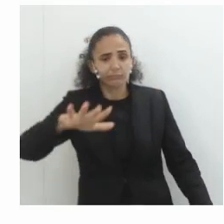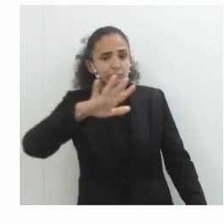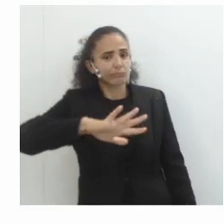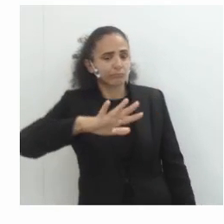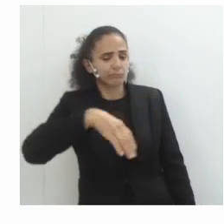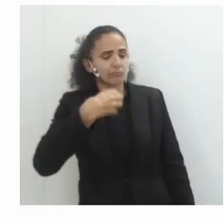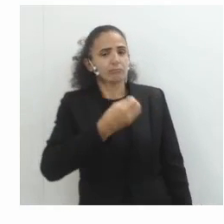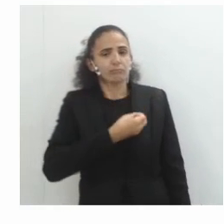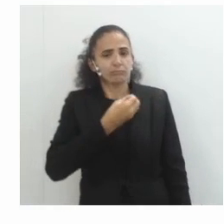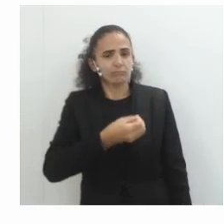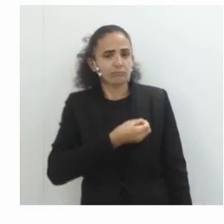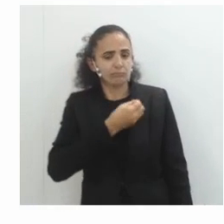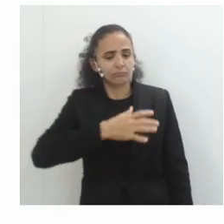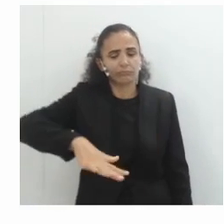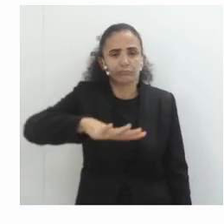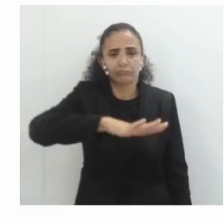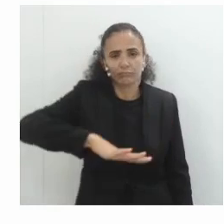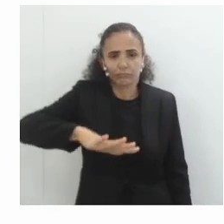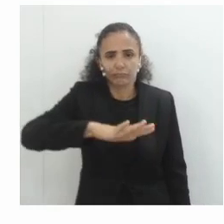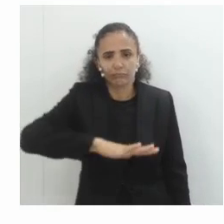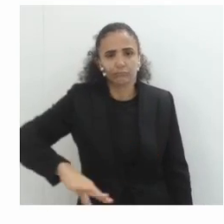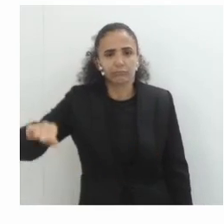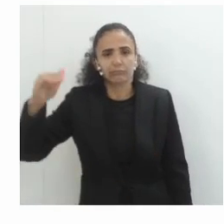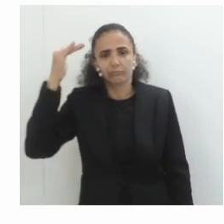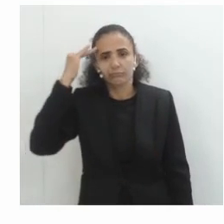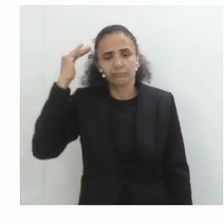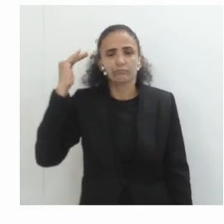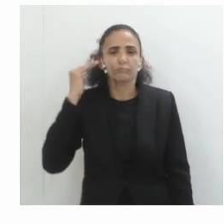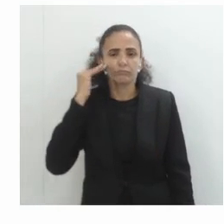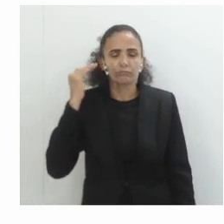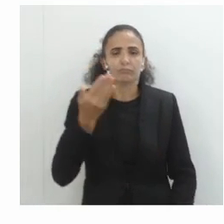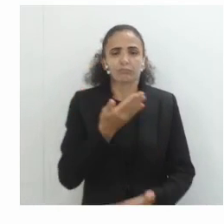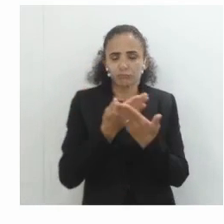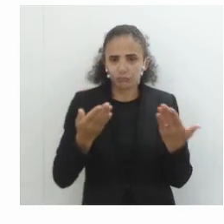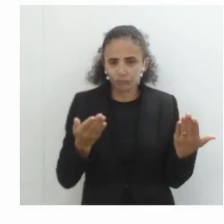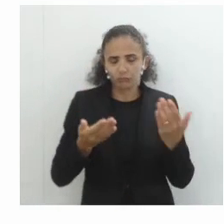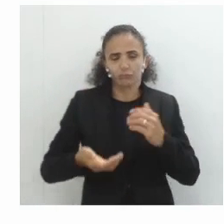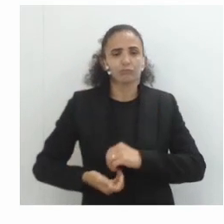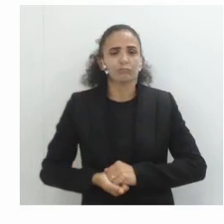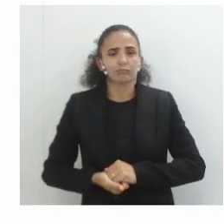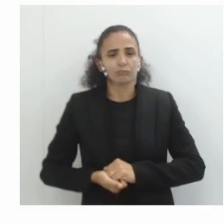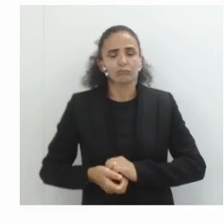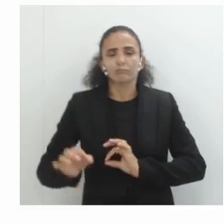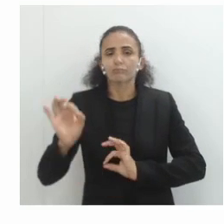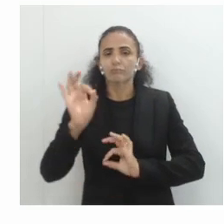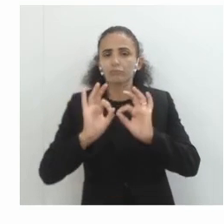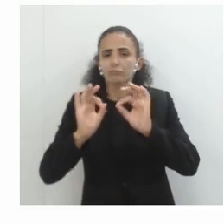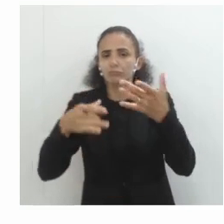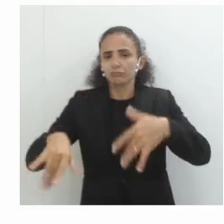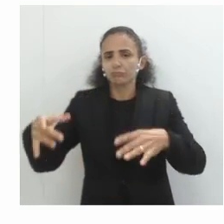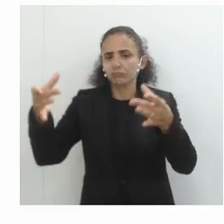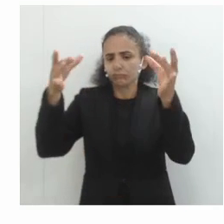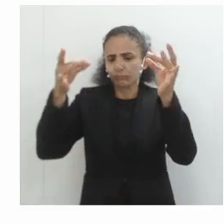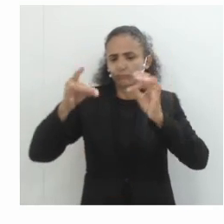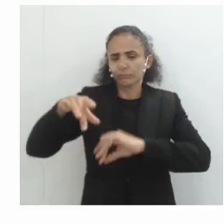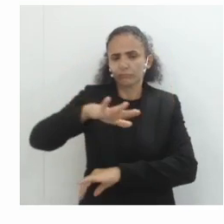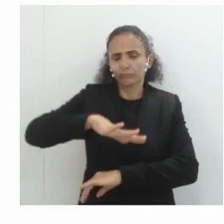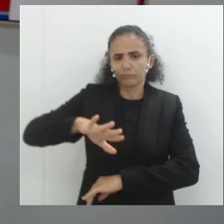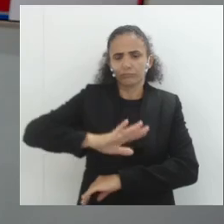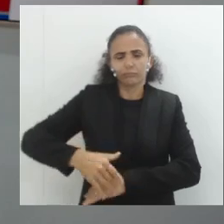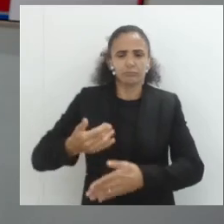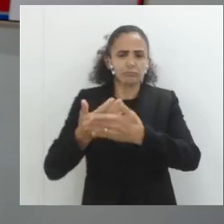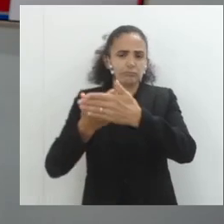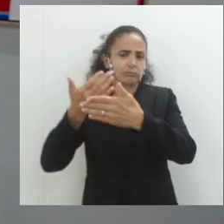ali da península da Coreia. Então, a Coreia, ela já, no seu passado